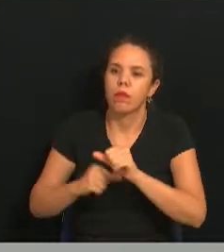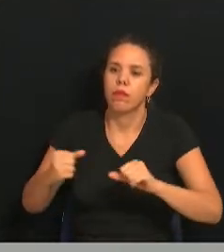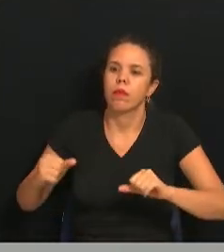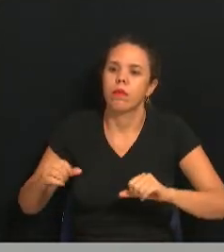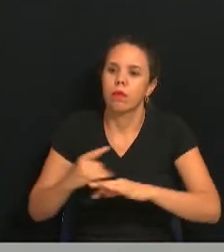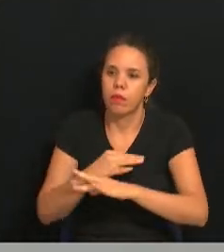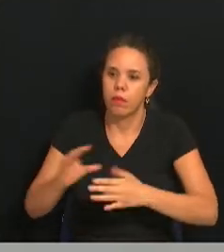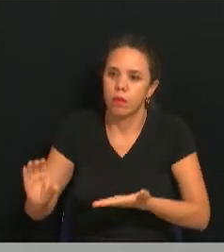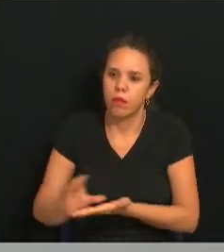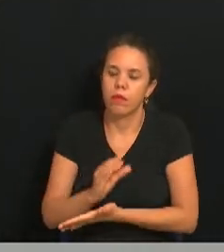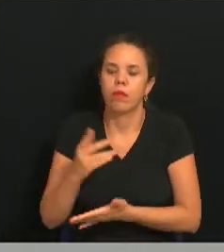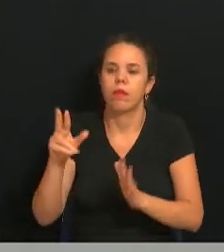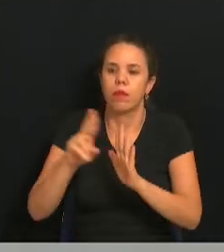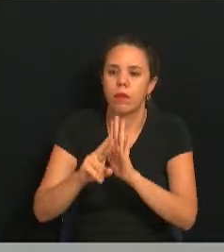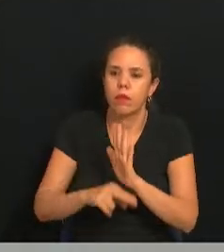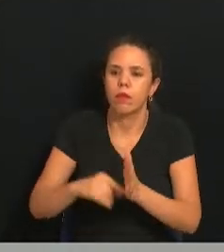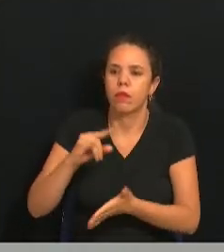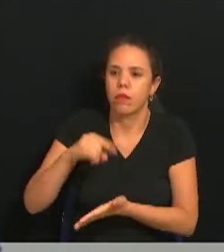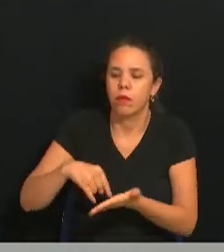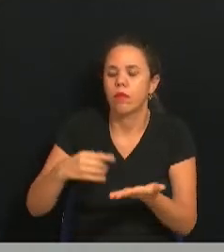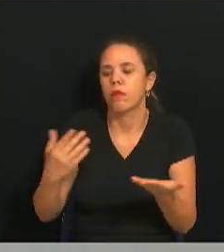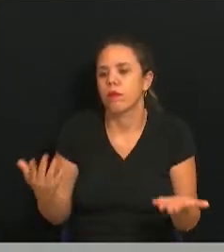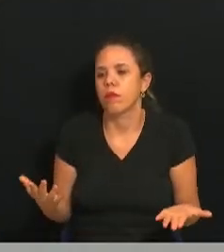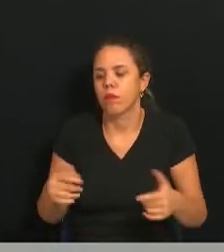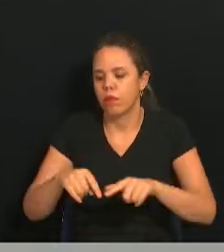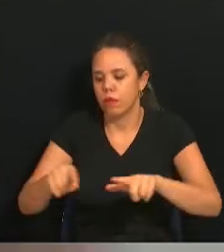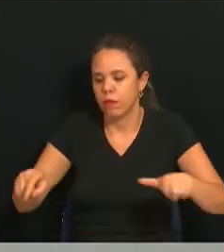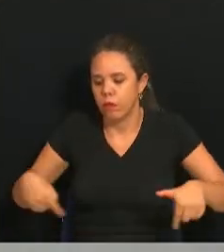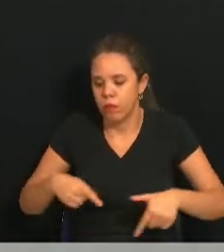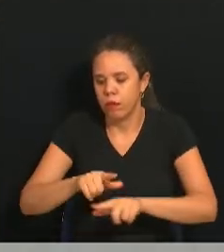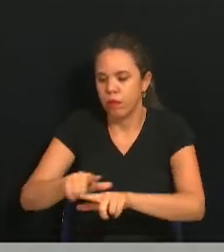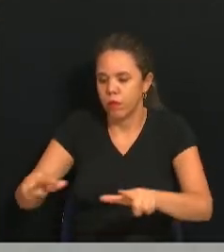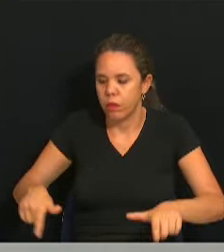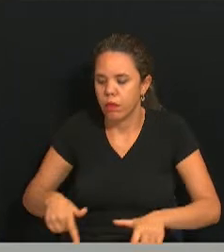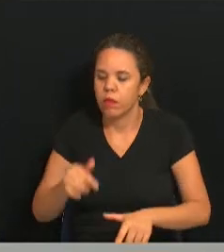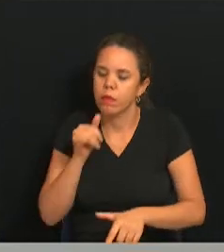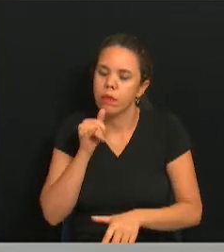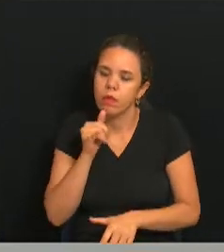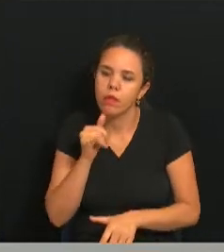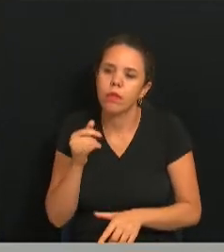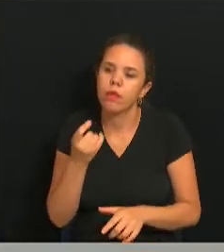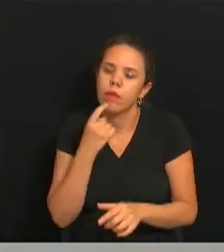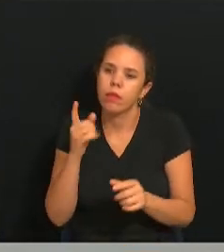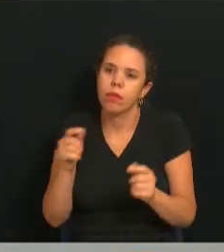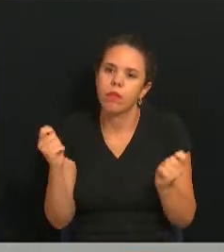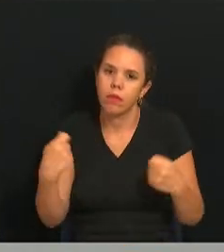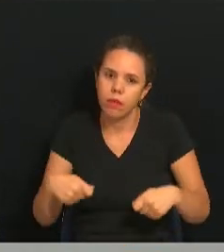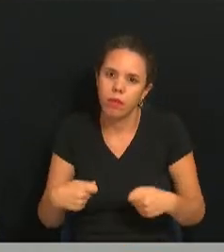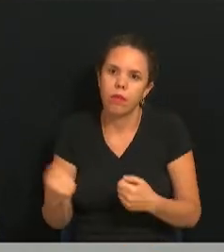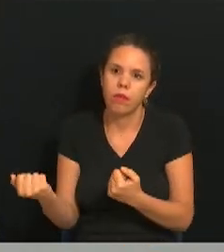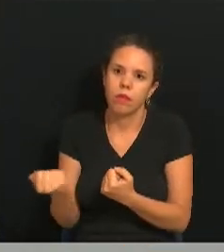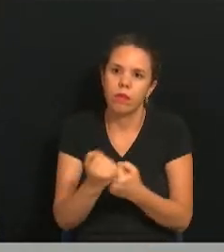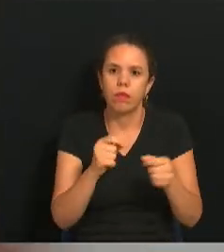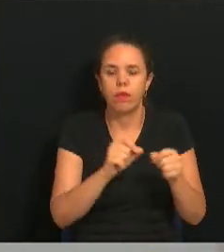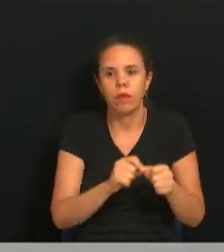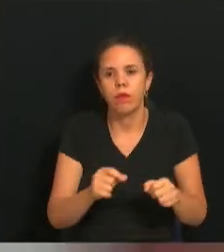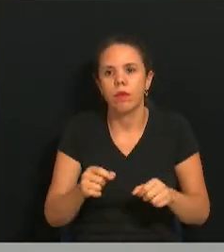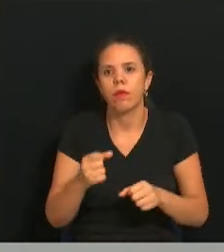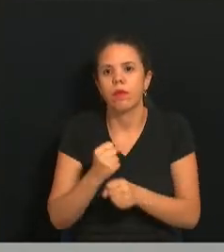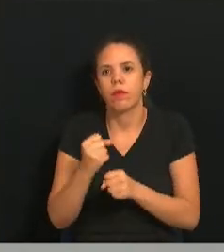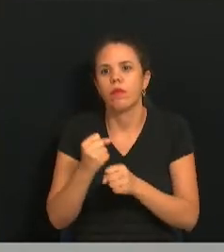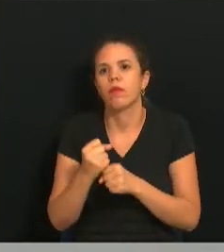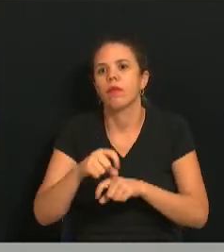para normatizar, né, todas os empreendimentos, aquilo que poderia ser feito ou não, enfim, o